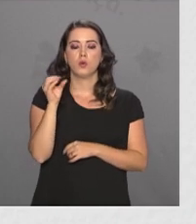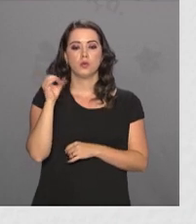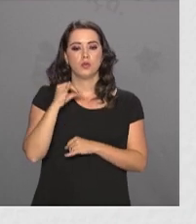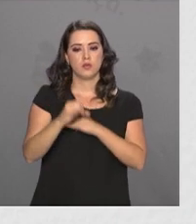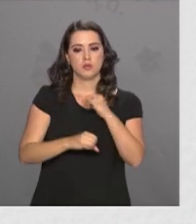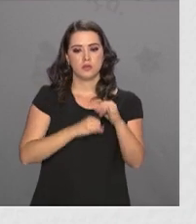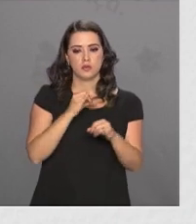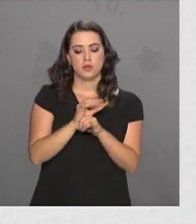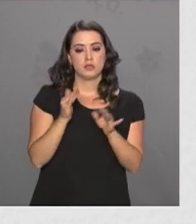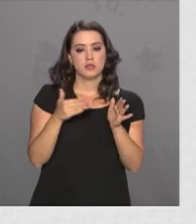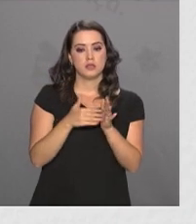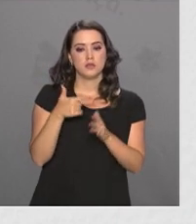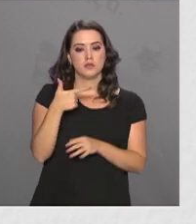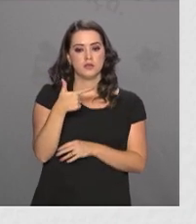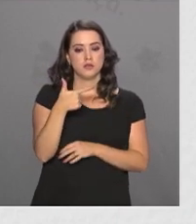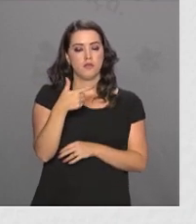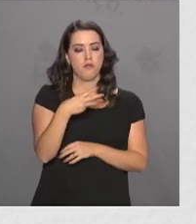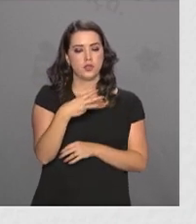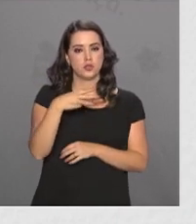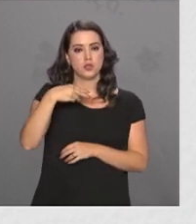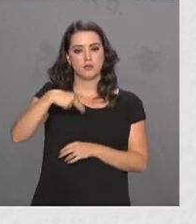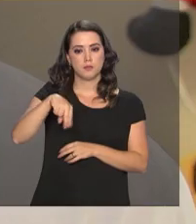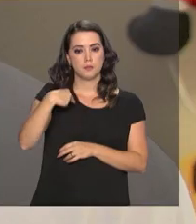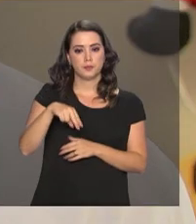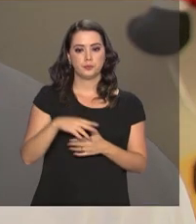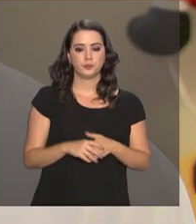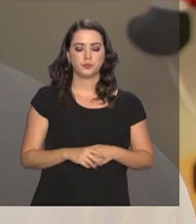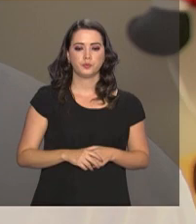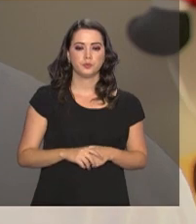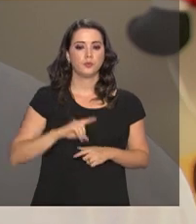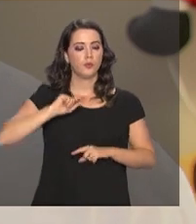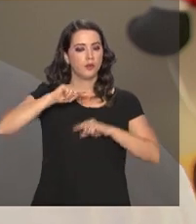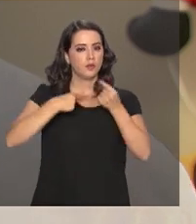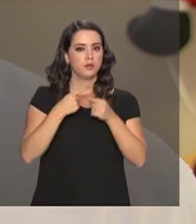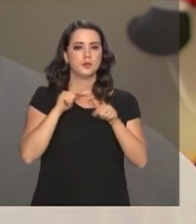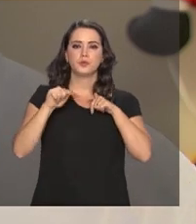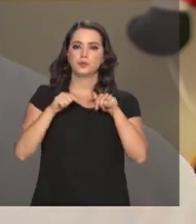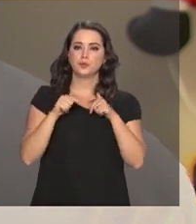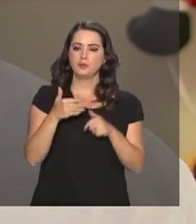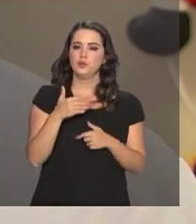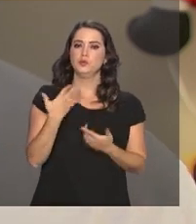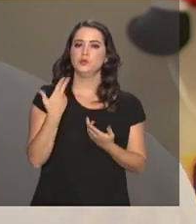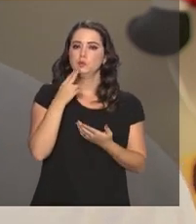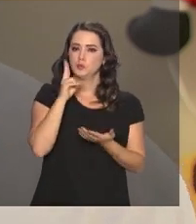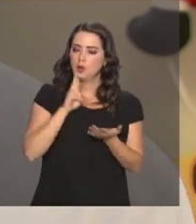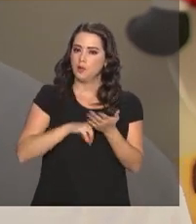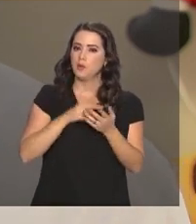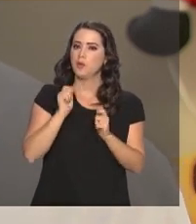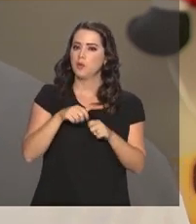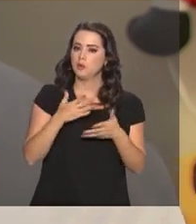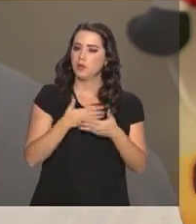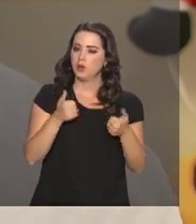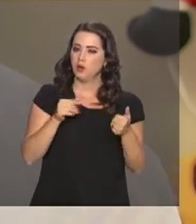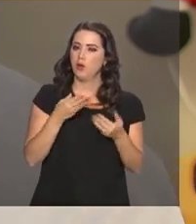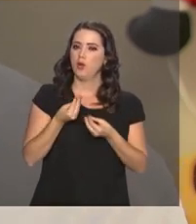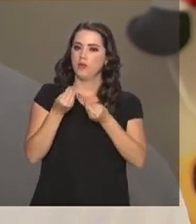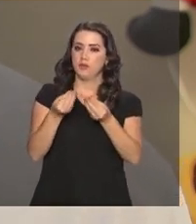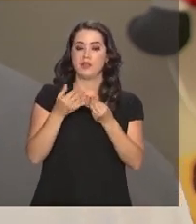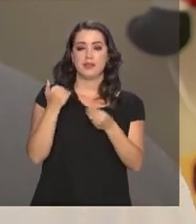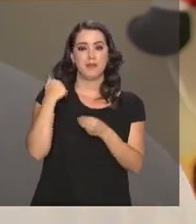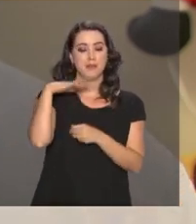online até o dia 23 de novembro depois dessa ação dos correios foi até melhor que a gente consegue presente há mais crianças